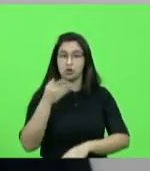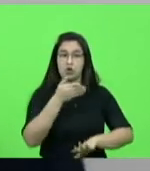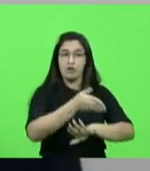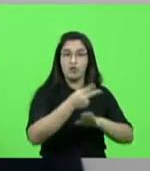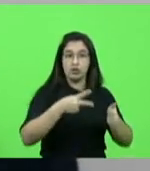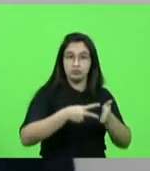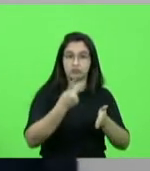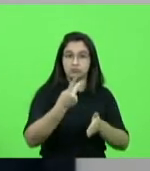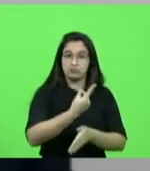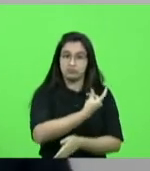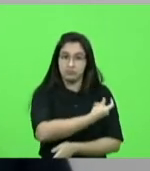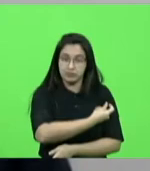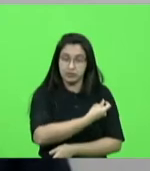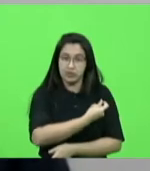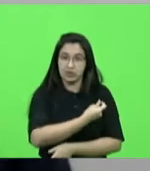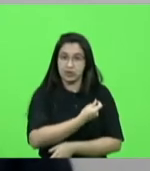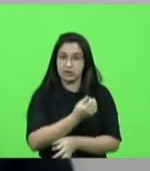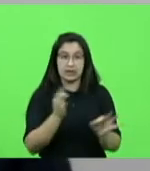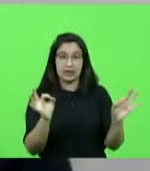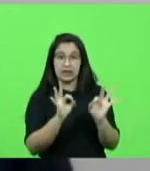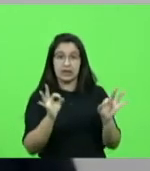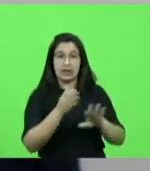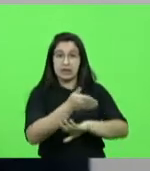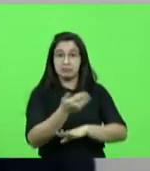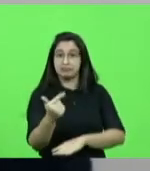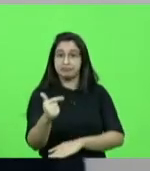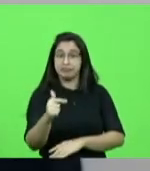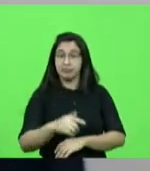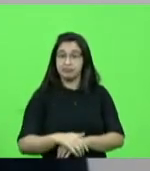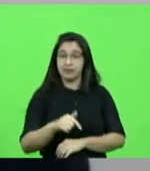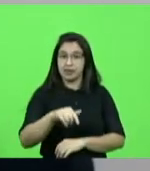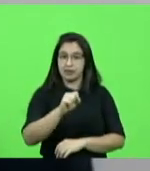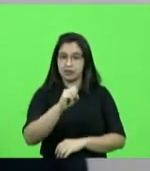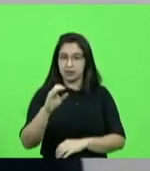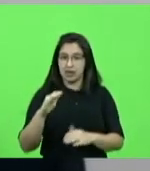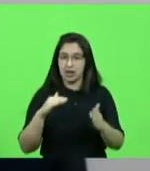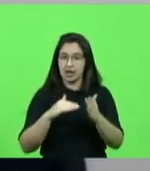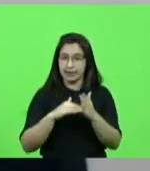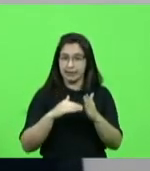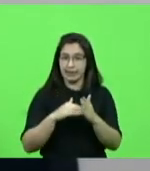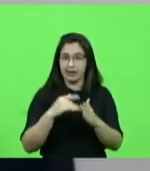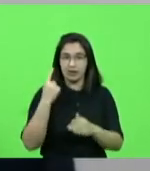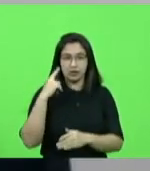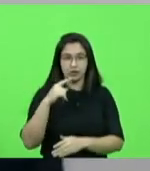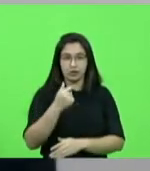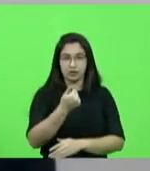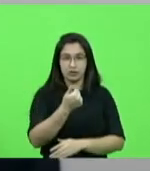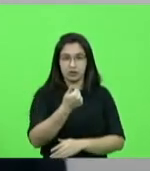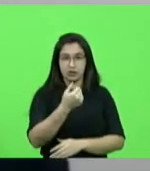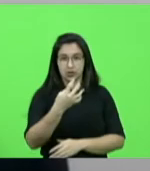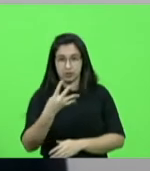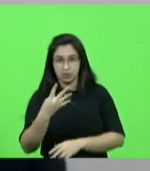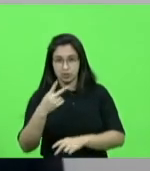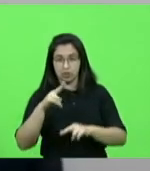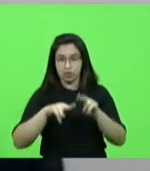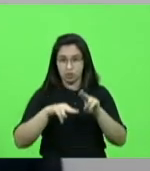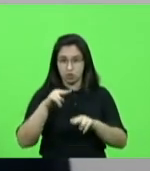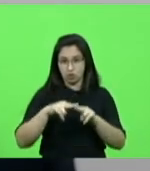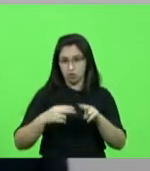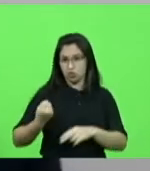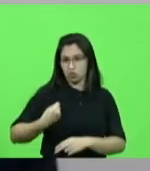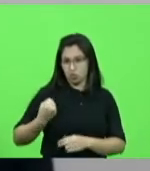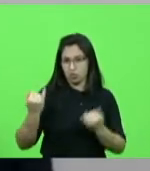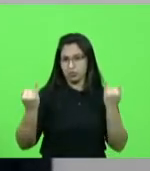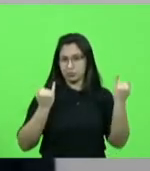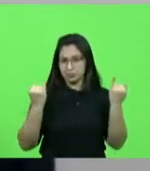dose. Aqui em Santa Catarina, até o dia 14 de junho, de acordo com os dados do Sistema